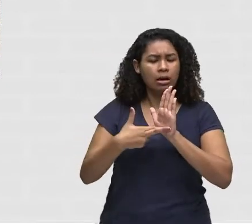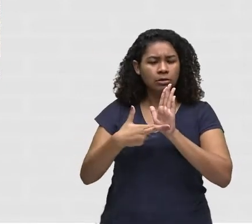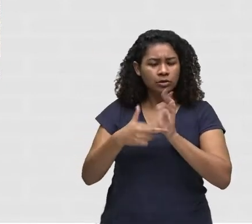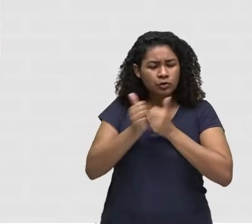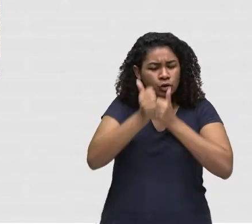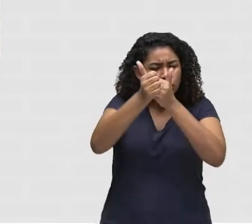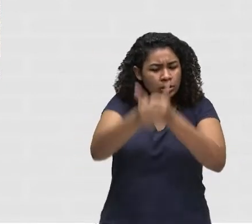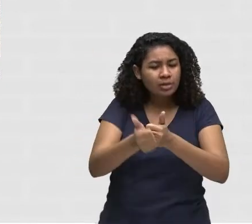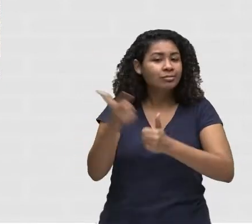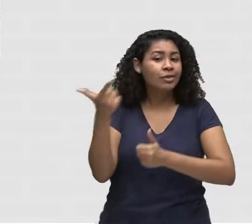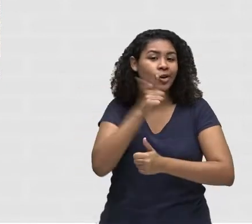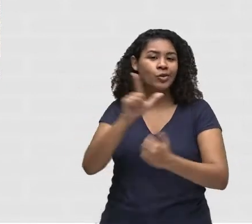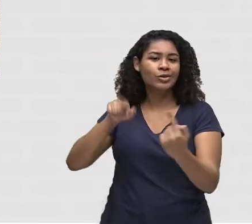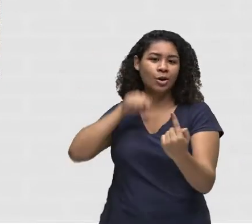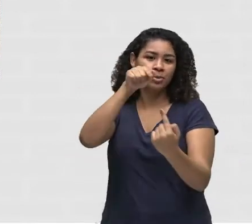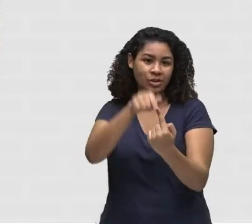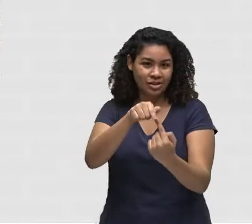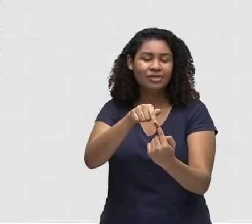um atleta profissional.